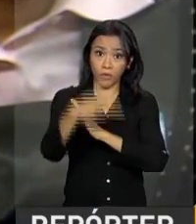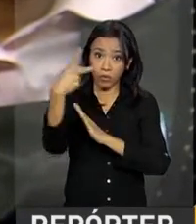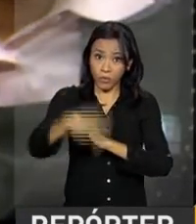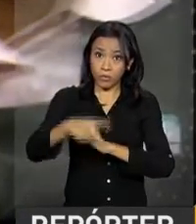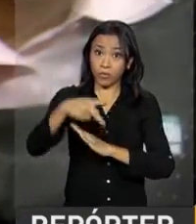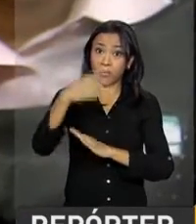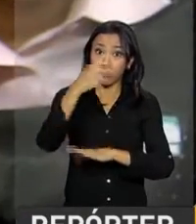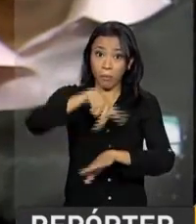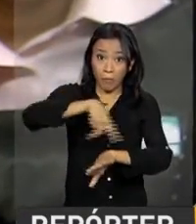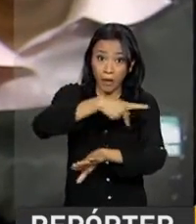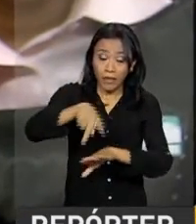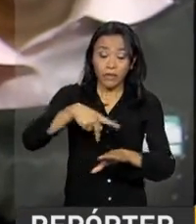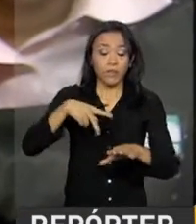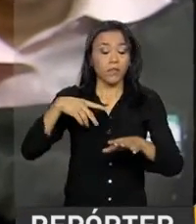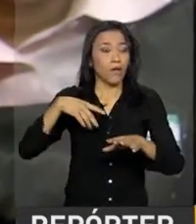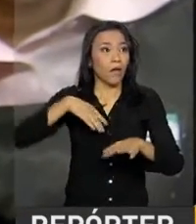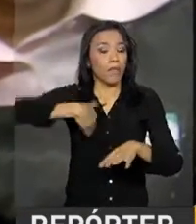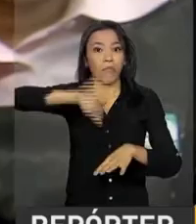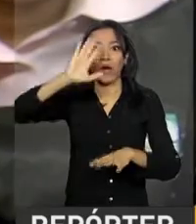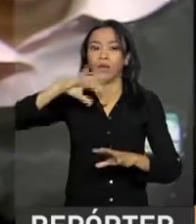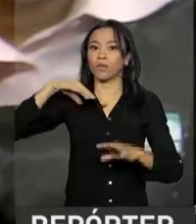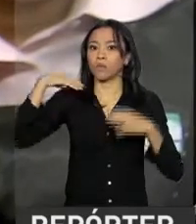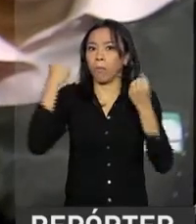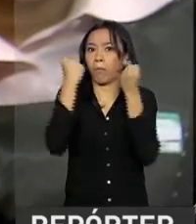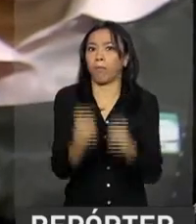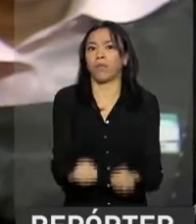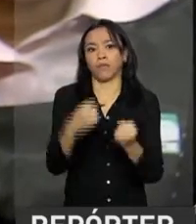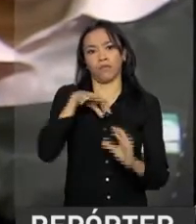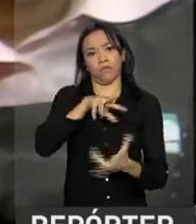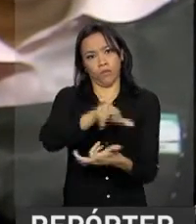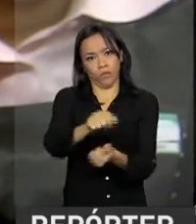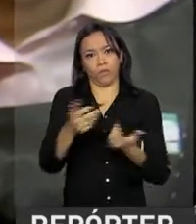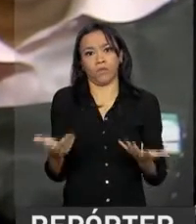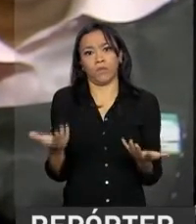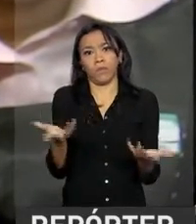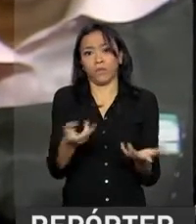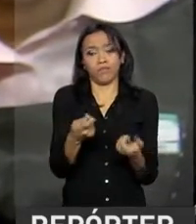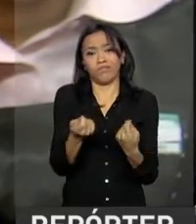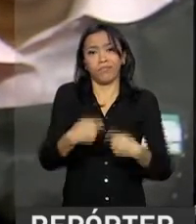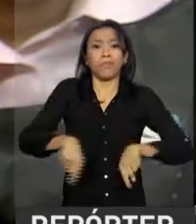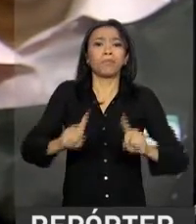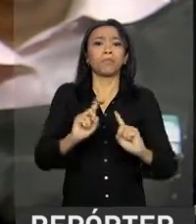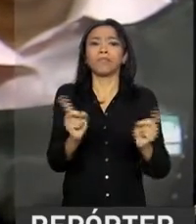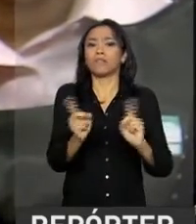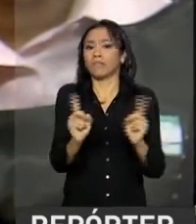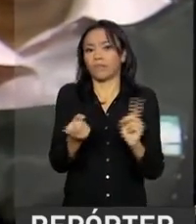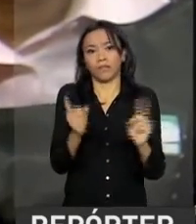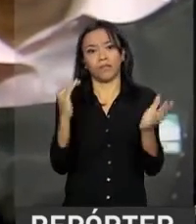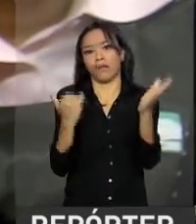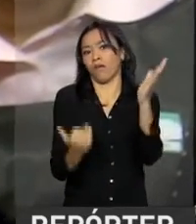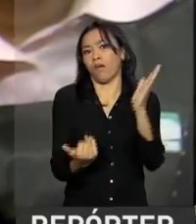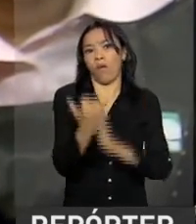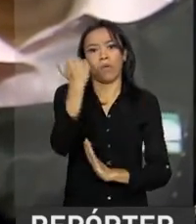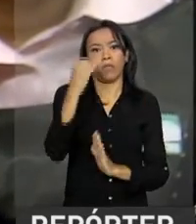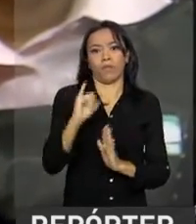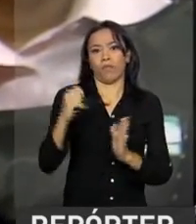altas do mundo. Não há dúvida de que, em hipóteses de necessidade, caso haja, de